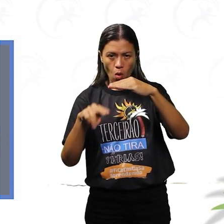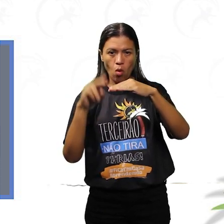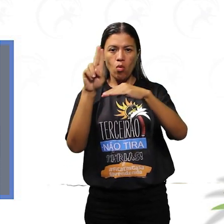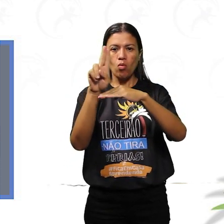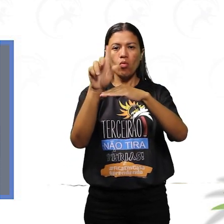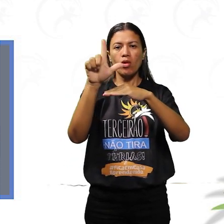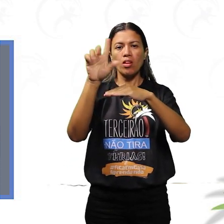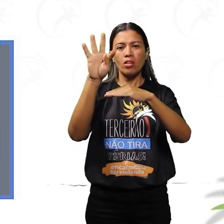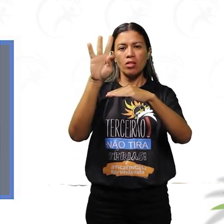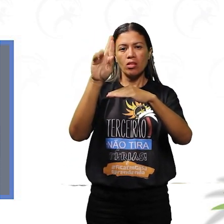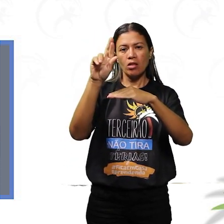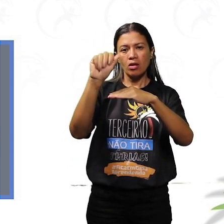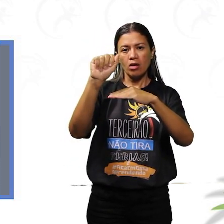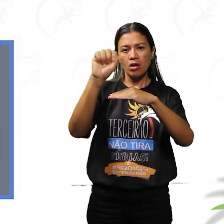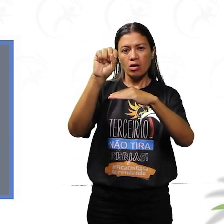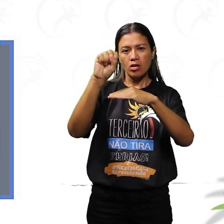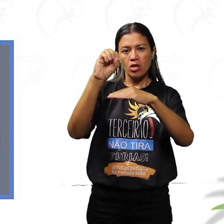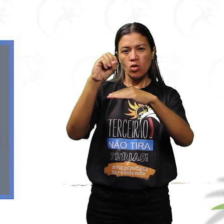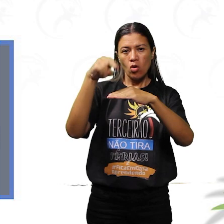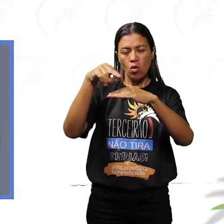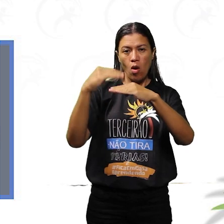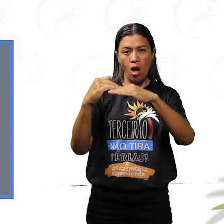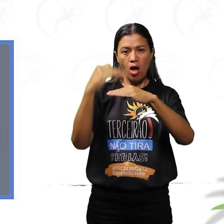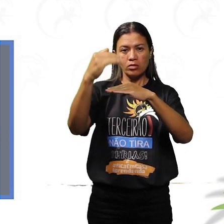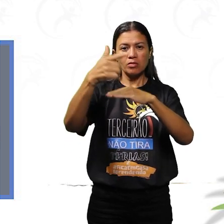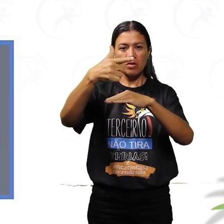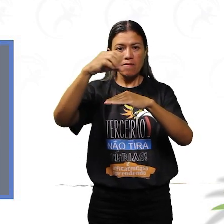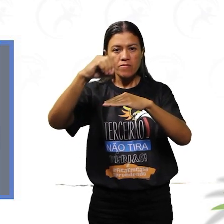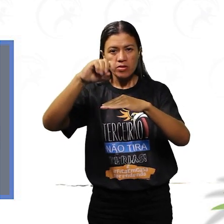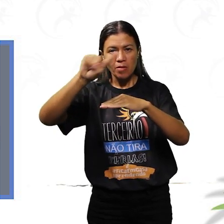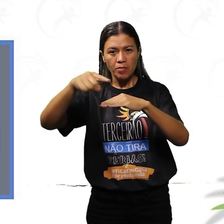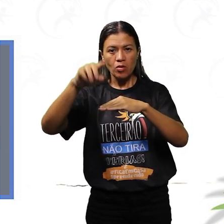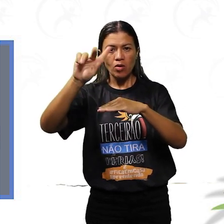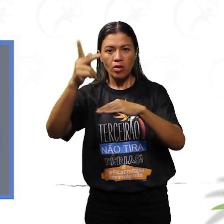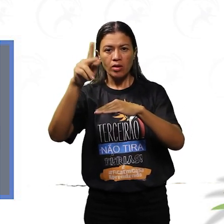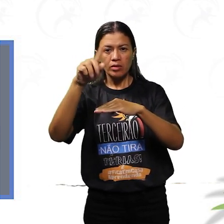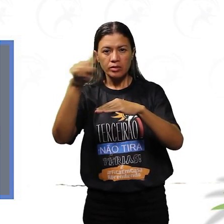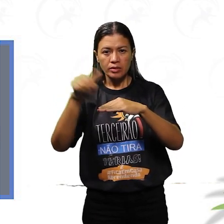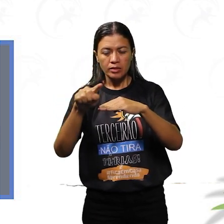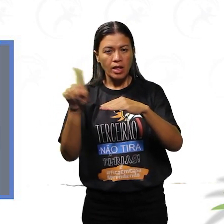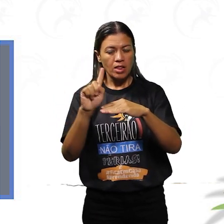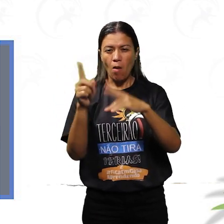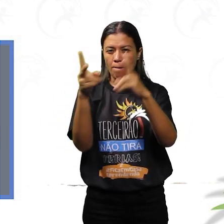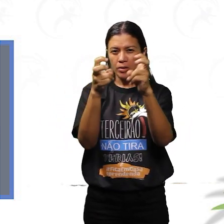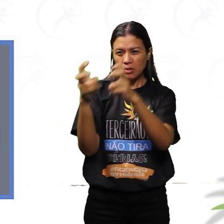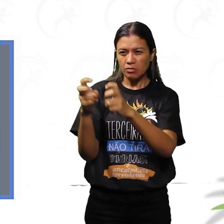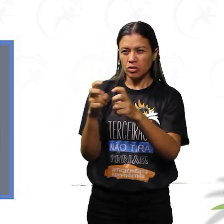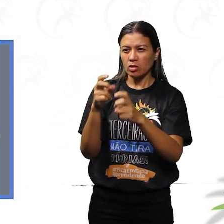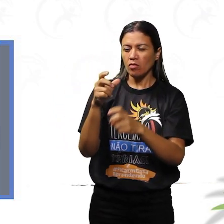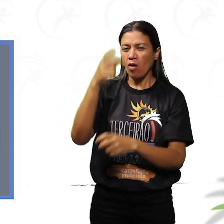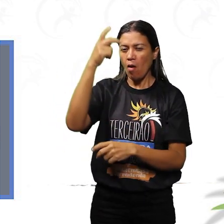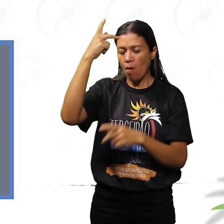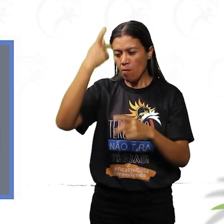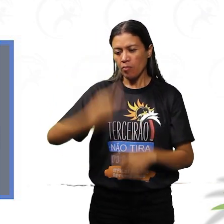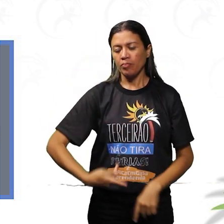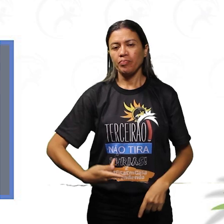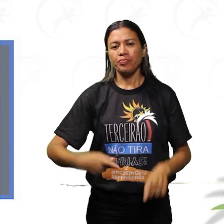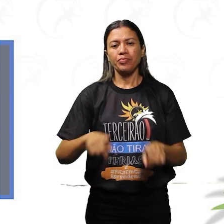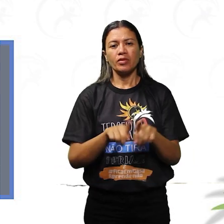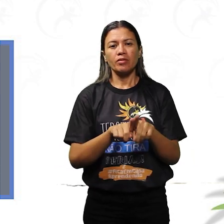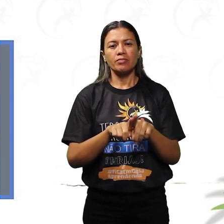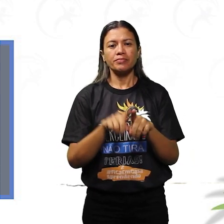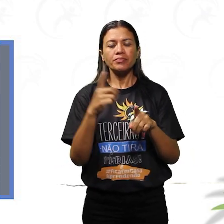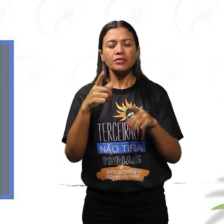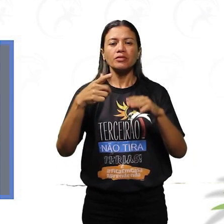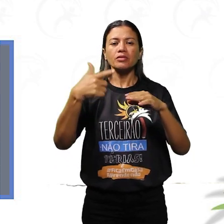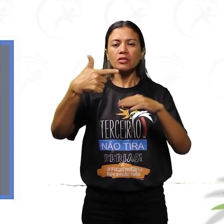Ultrassom, sons com frequência acima de 20 mil Hz, não perceptível ao ser humano. E o som audível ao ser humano, que é essa